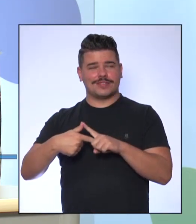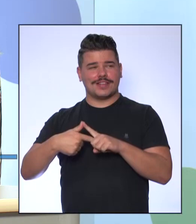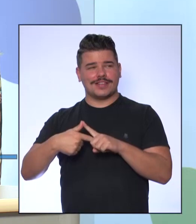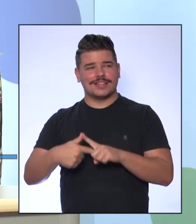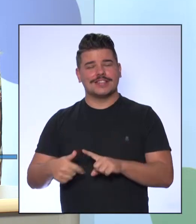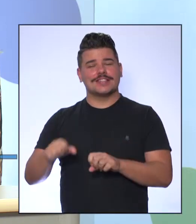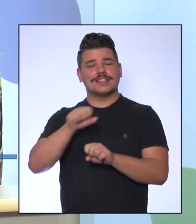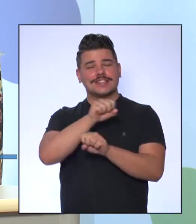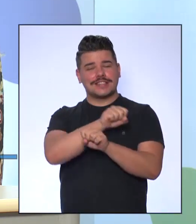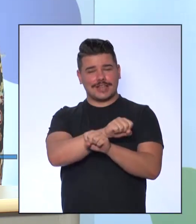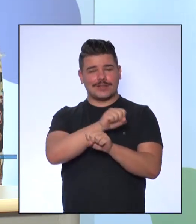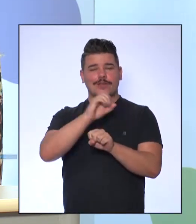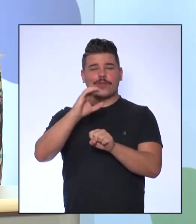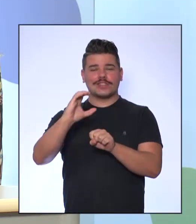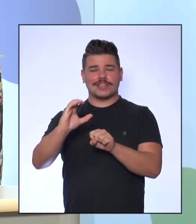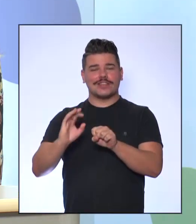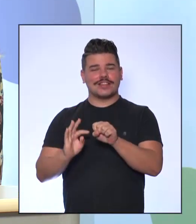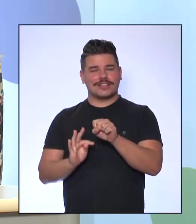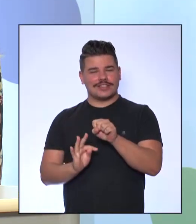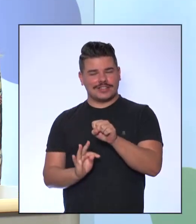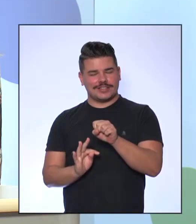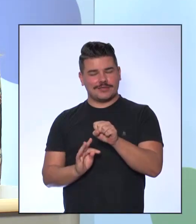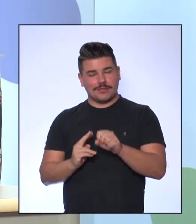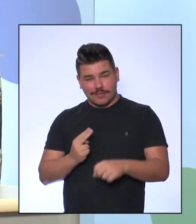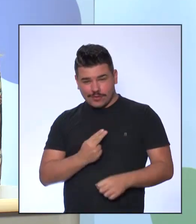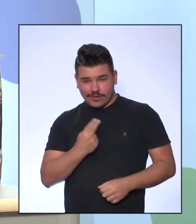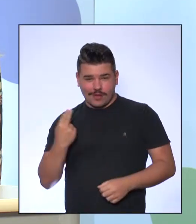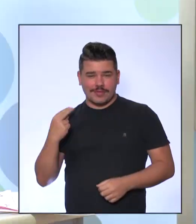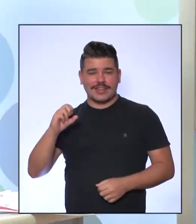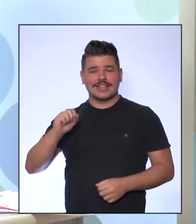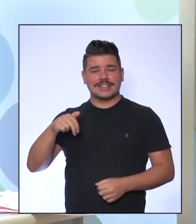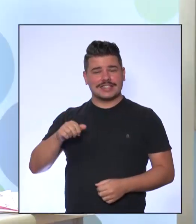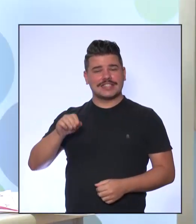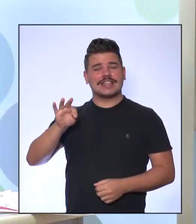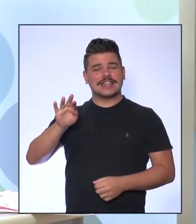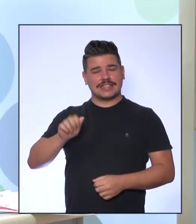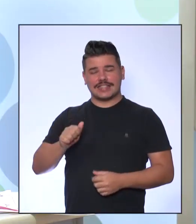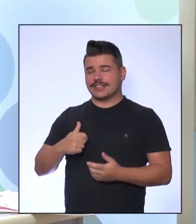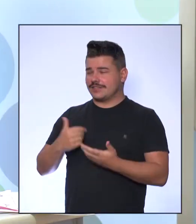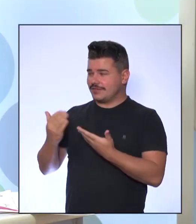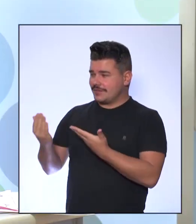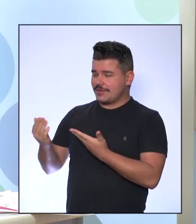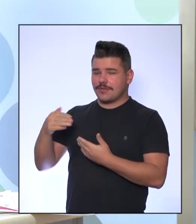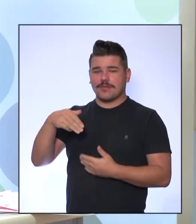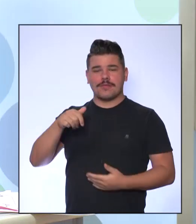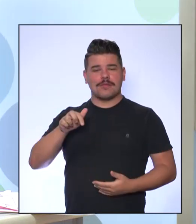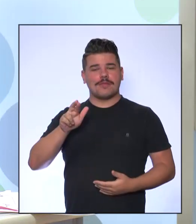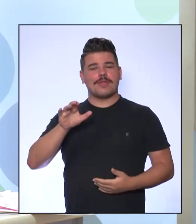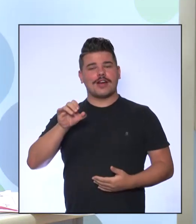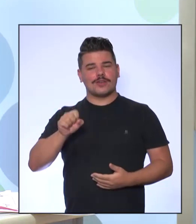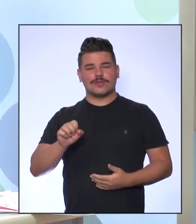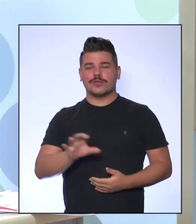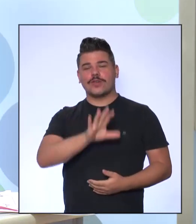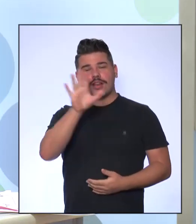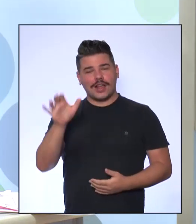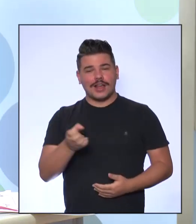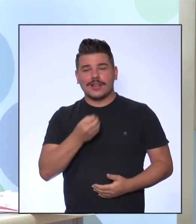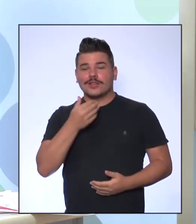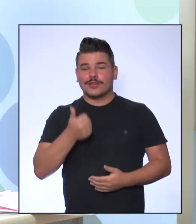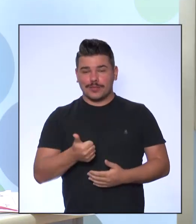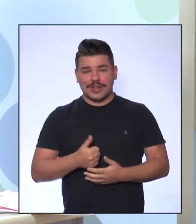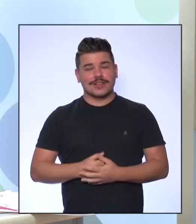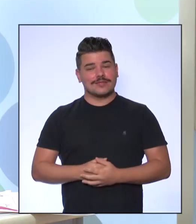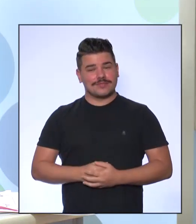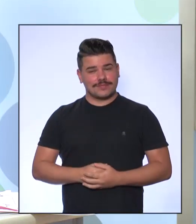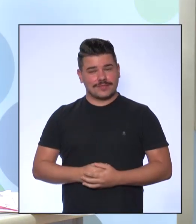nome é Sandra e aqui ao meu lado eu tenho o professor Marcos, que eu passo a palavra agora. Olá, pessoal, tudo bem? Nós